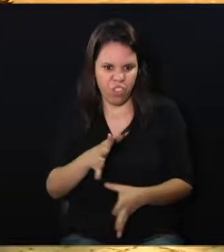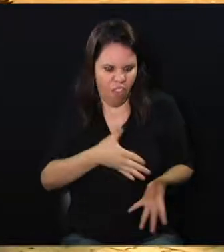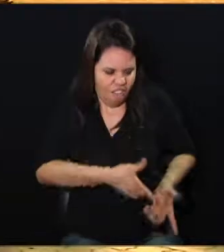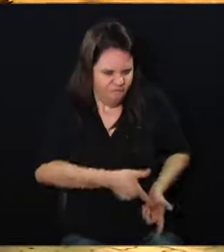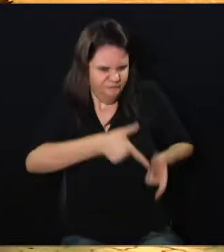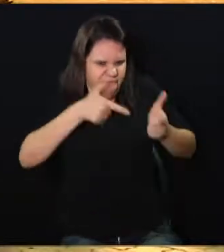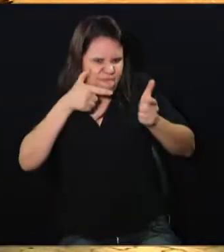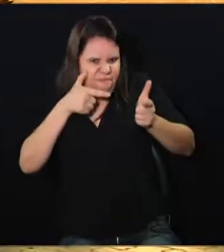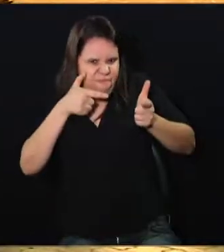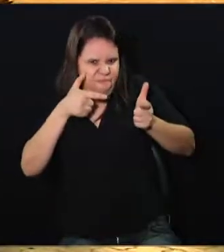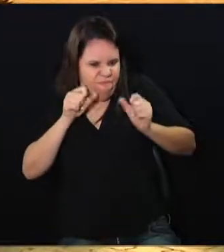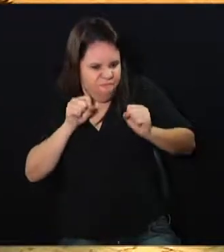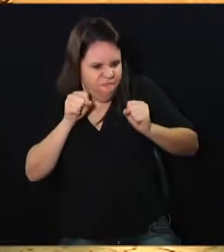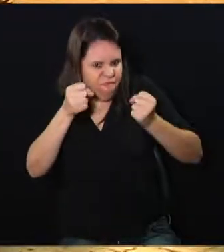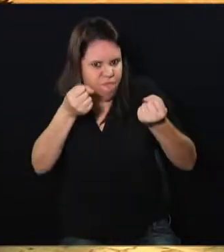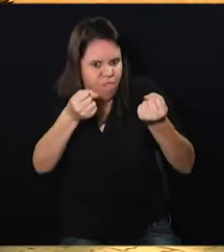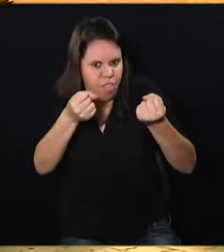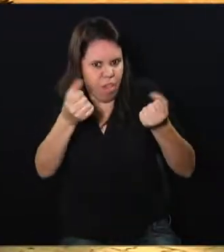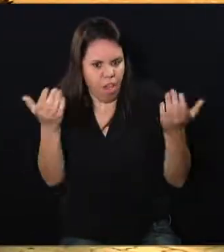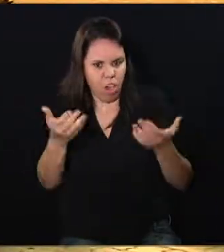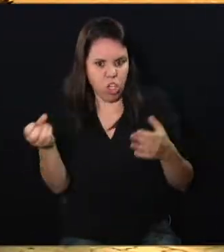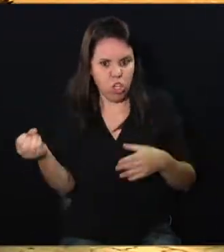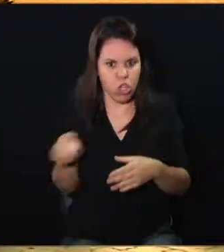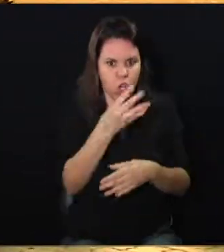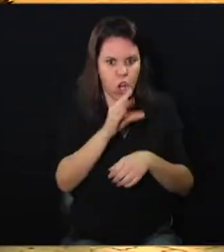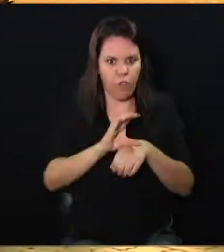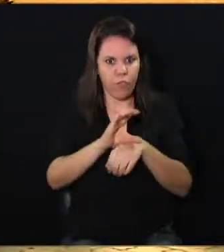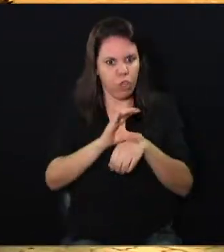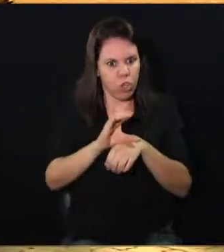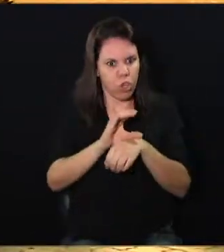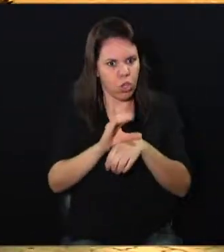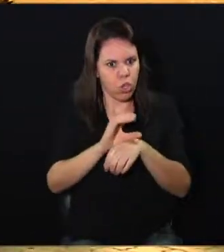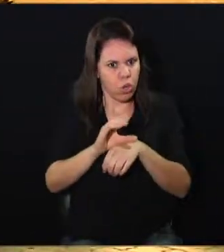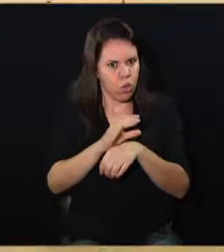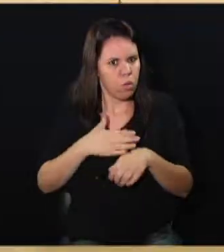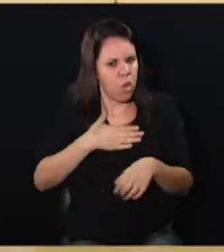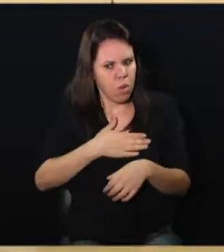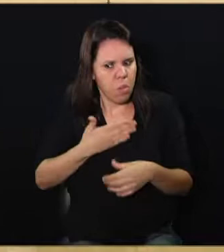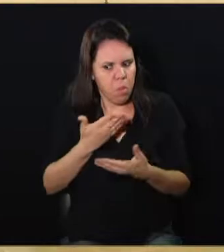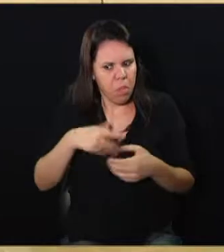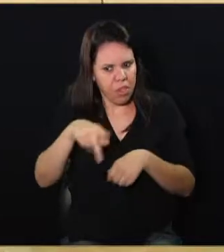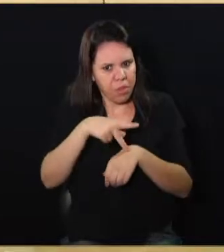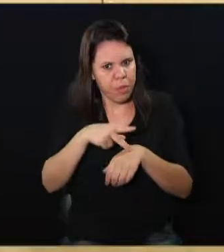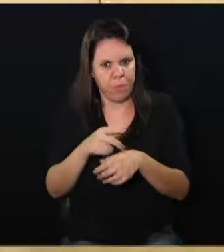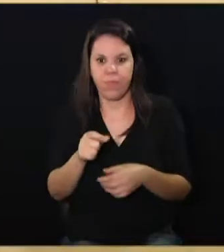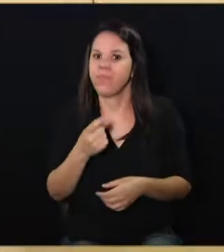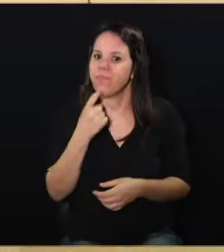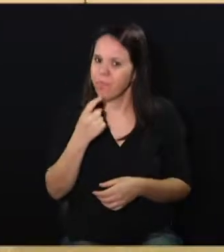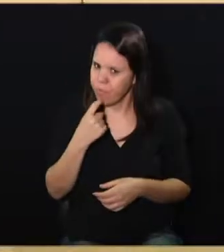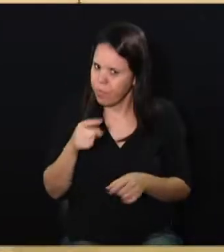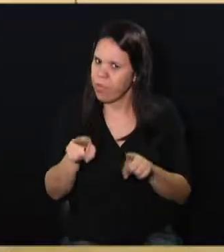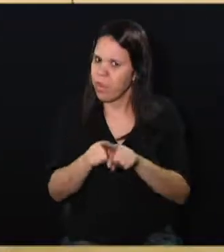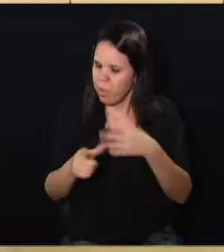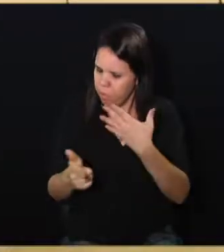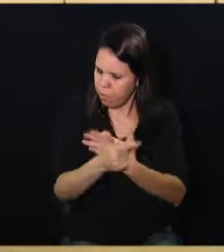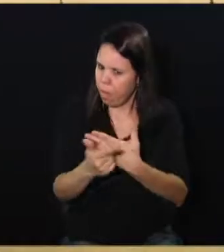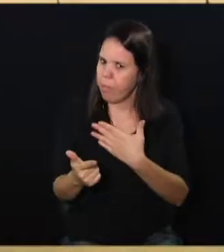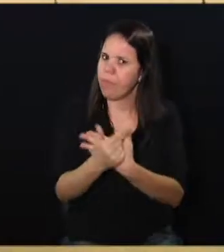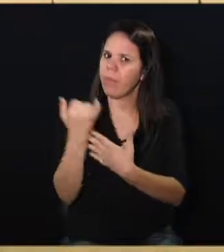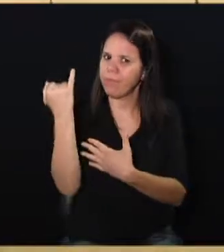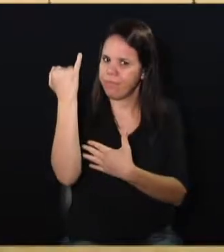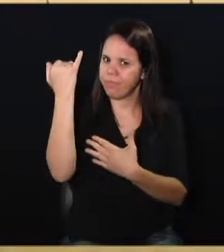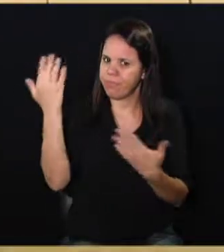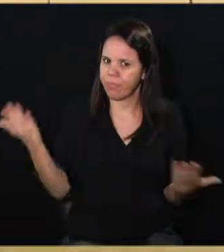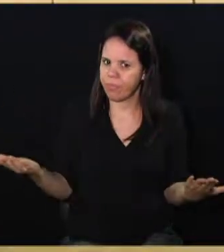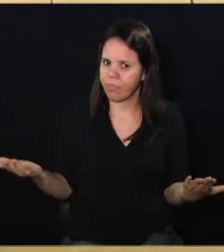defender a criação de uma nova Constituição para o bem de todo o nosso país. Campinas também teve papel importante.